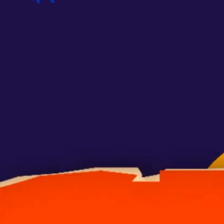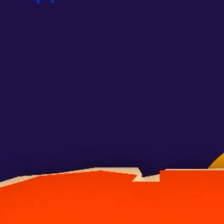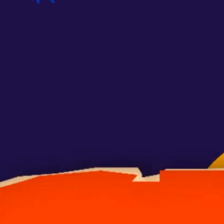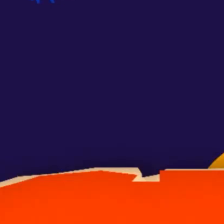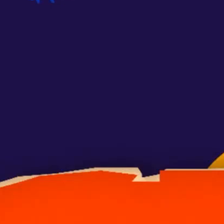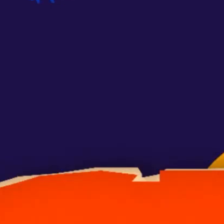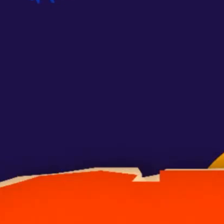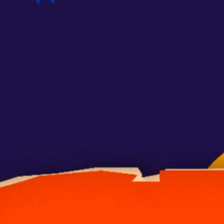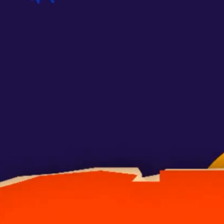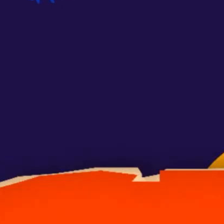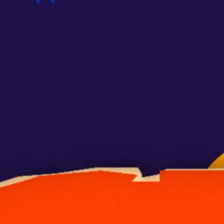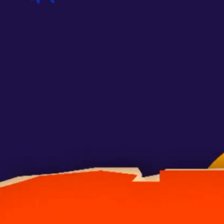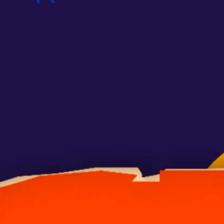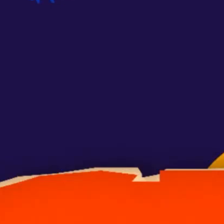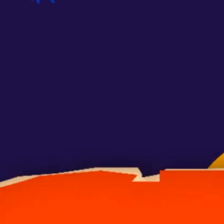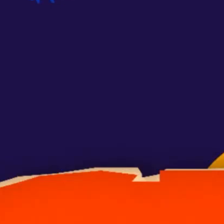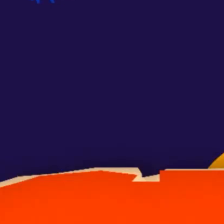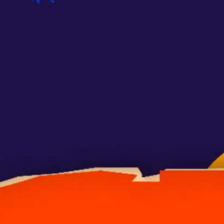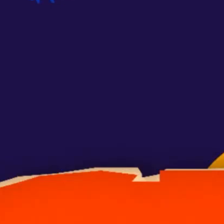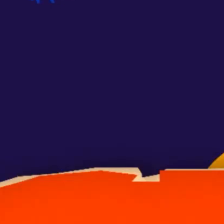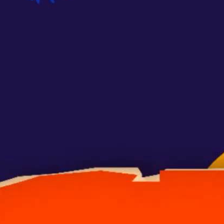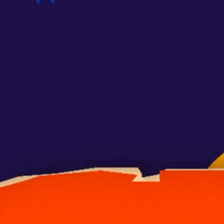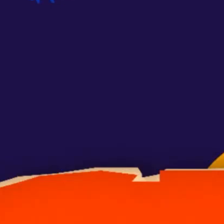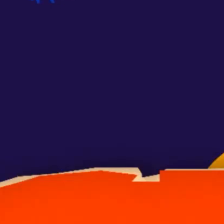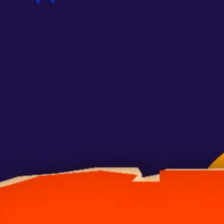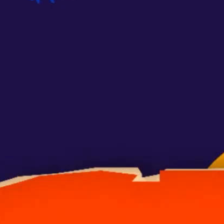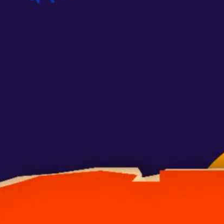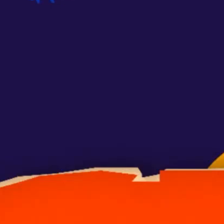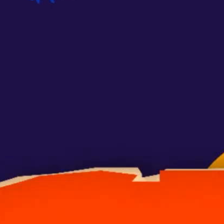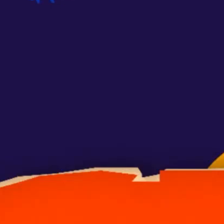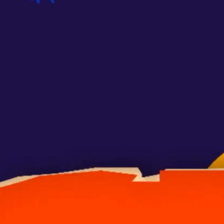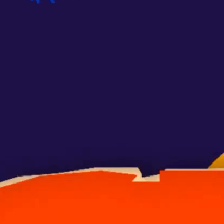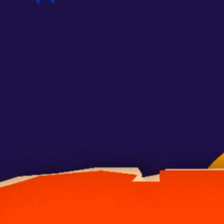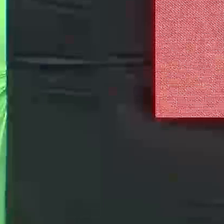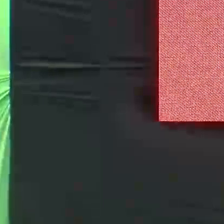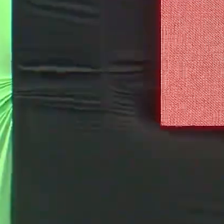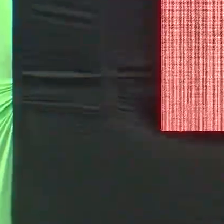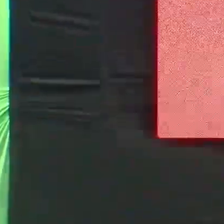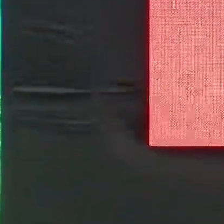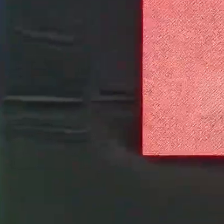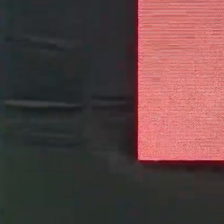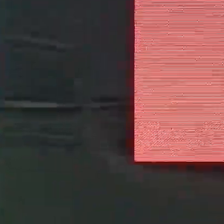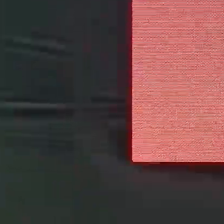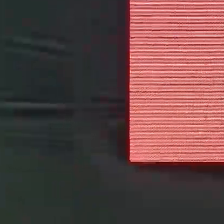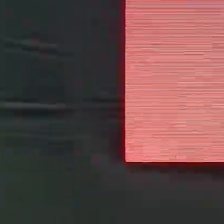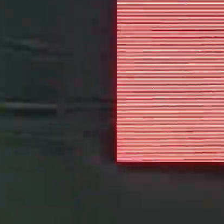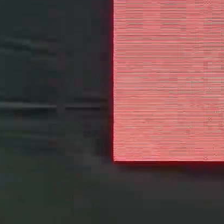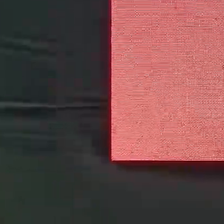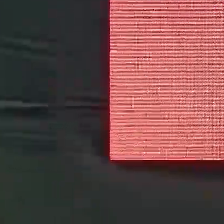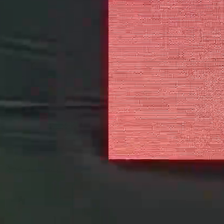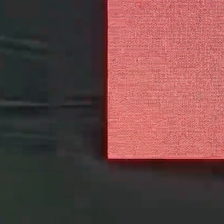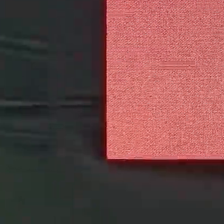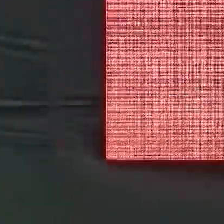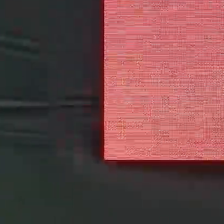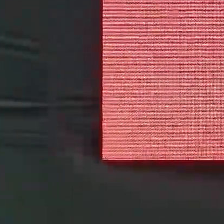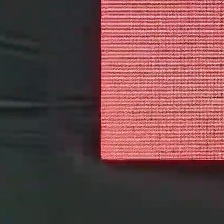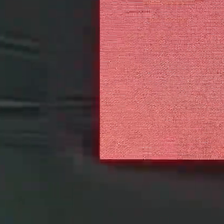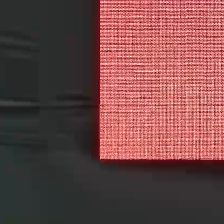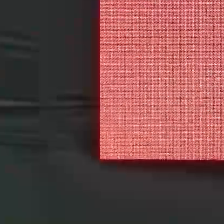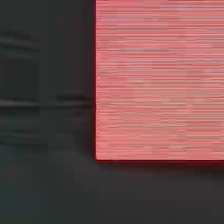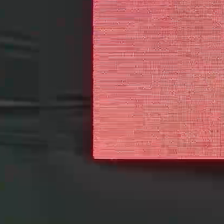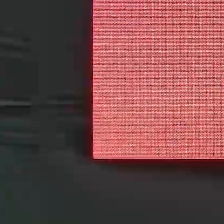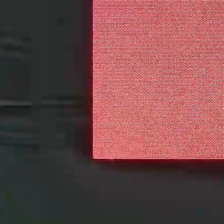É um prazer imenso estar aqui com vocês nessa tarde, para que a gente possa compartilhar um